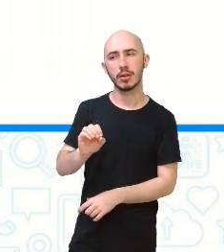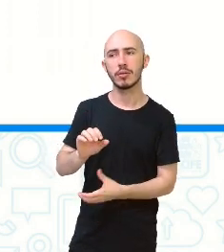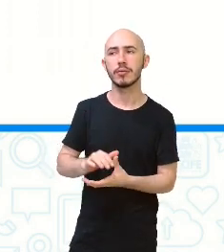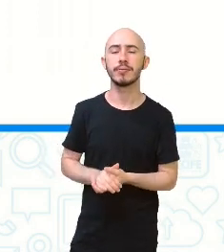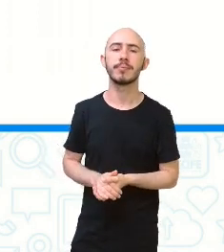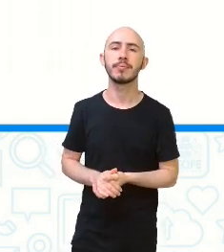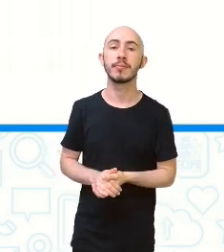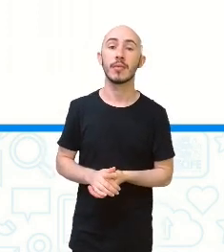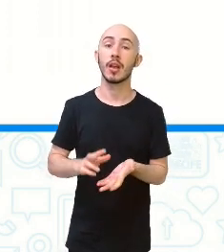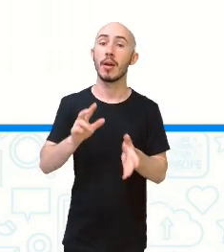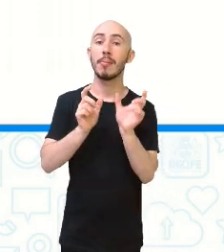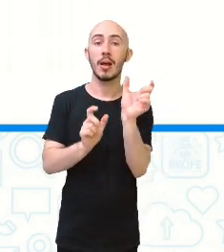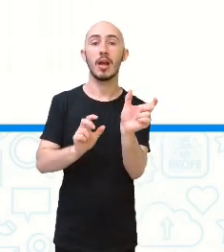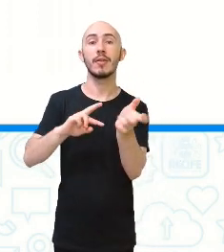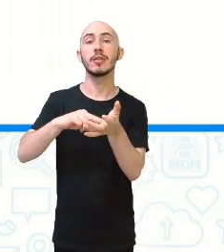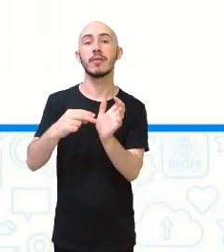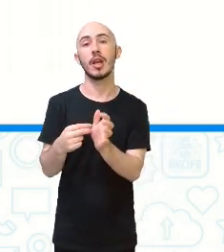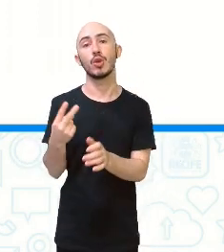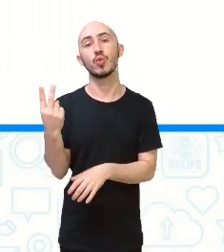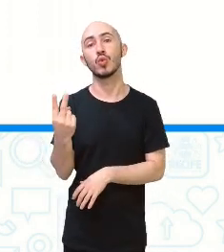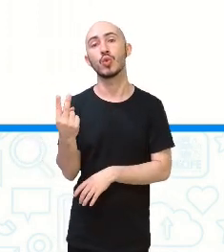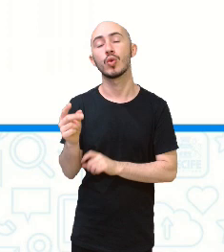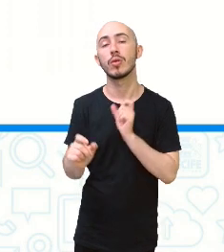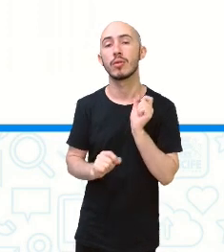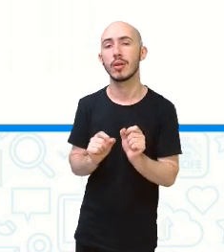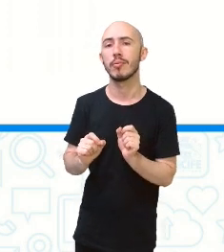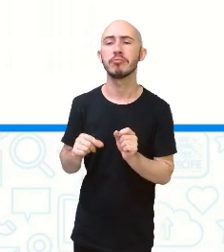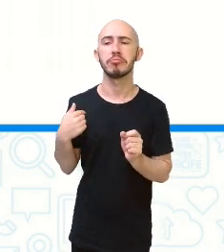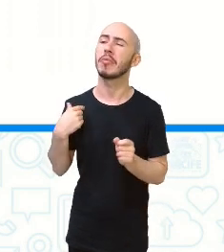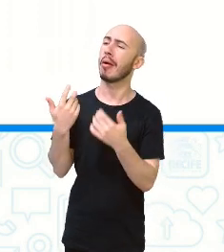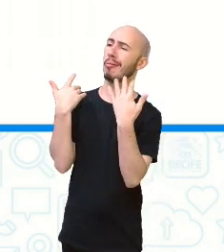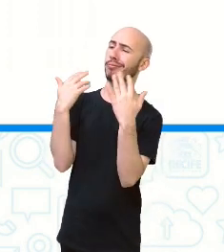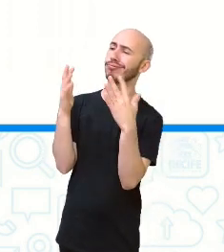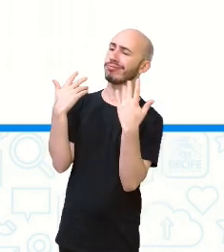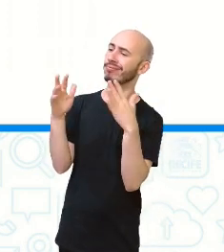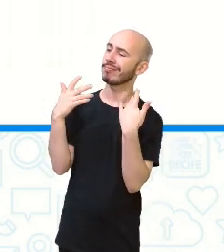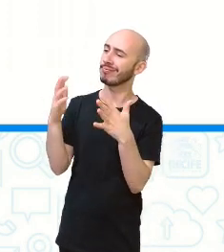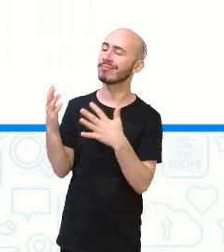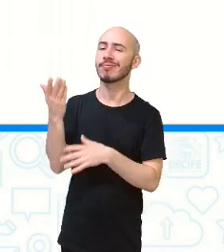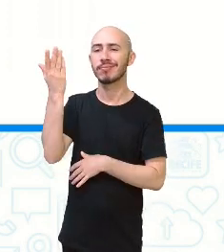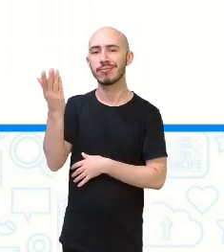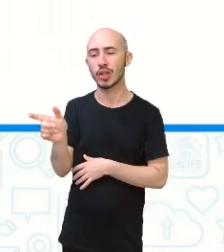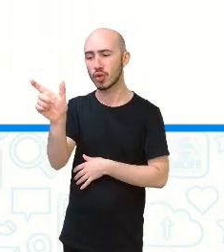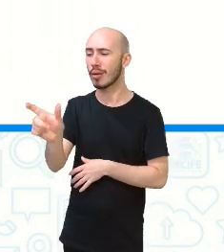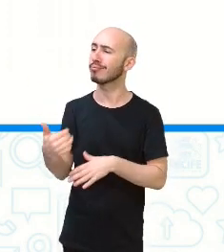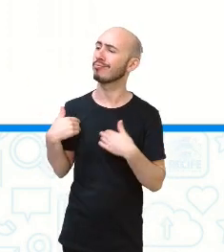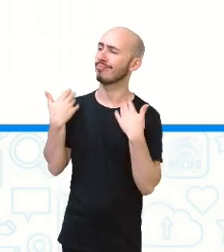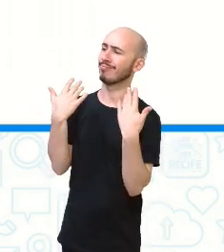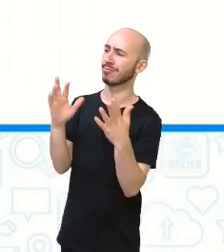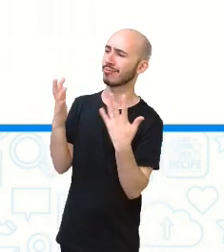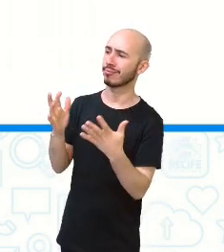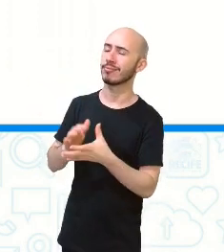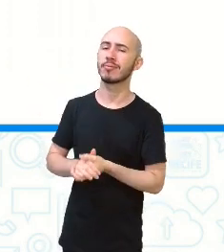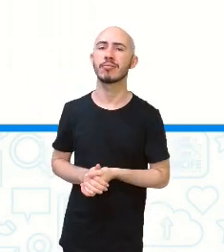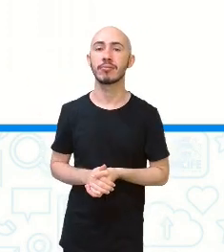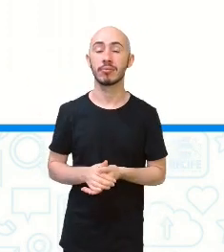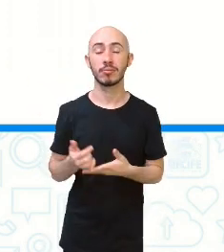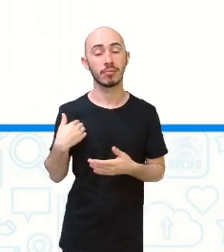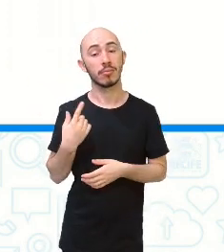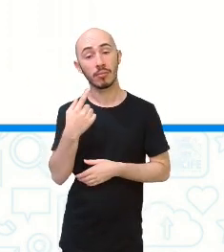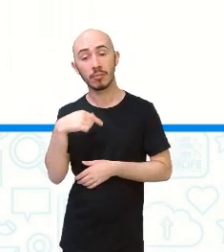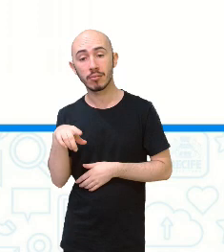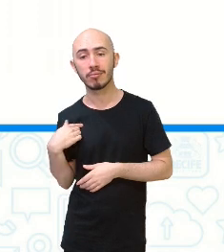Segundo significado, dar os parabéns a alguém. Então, vou cumprimentar Luiz pelo